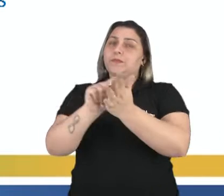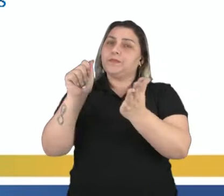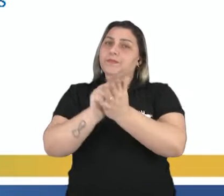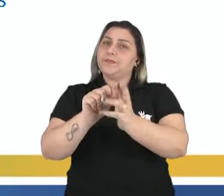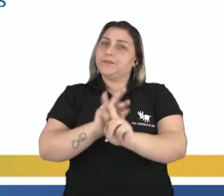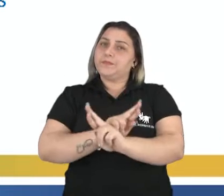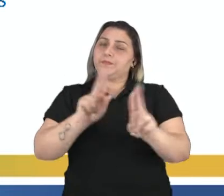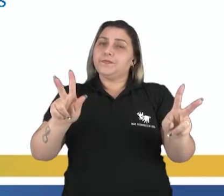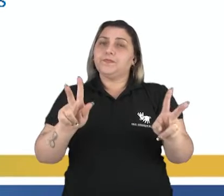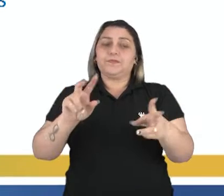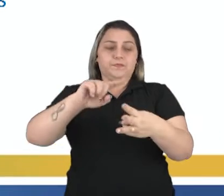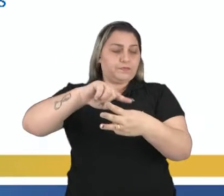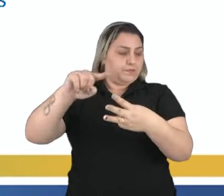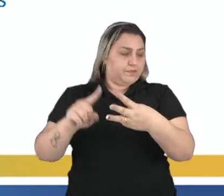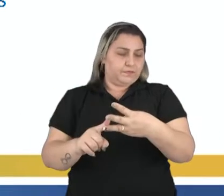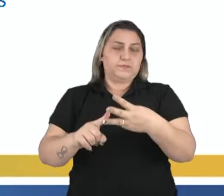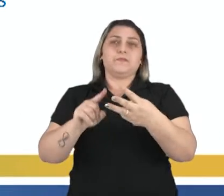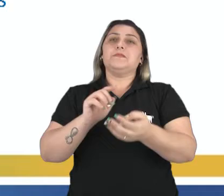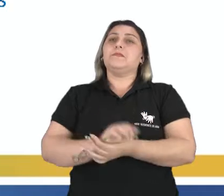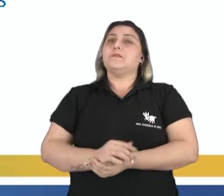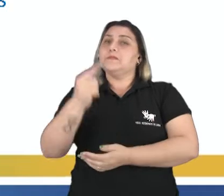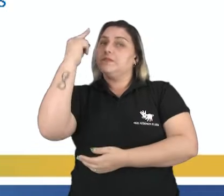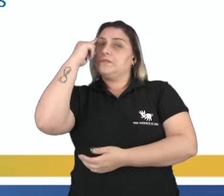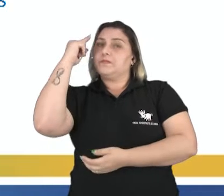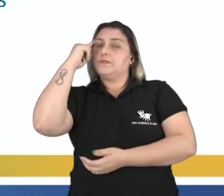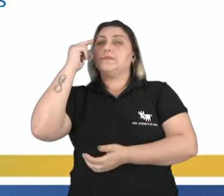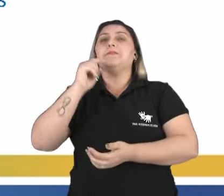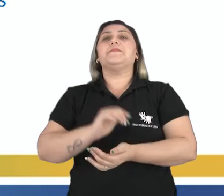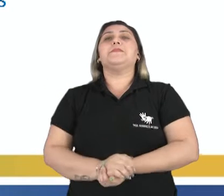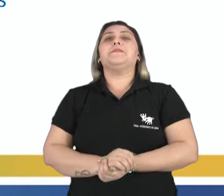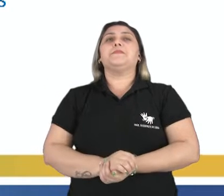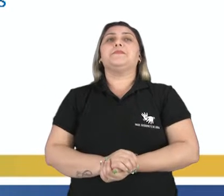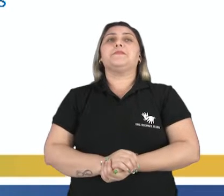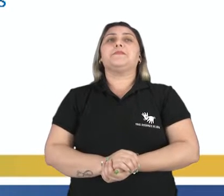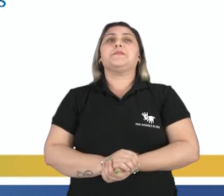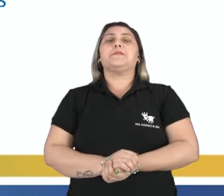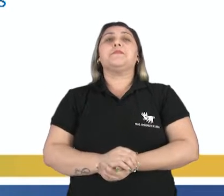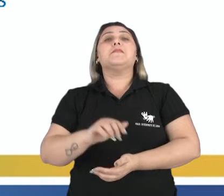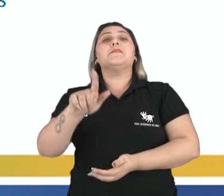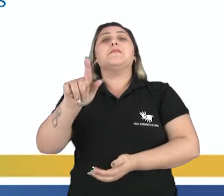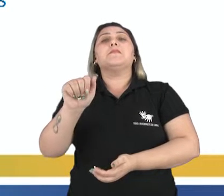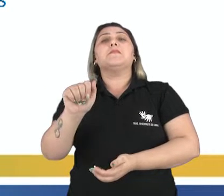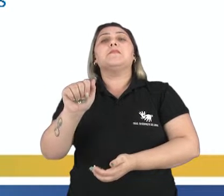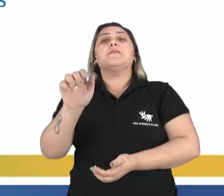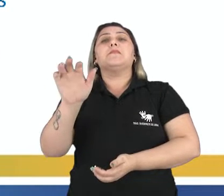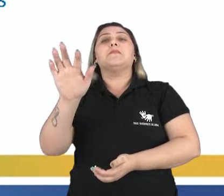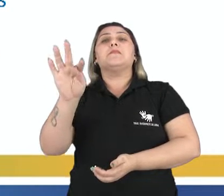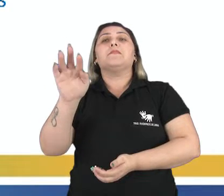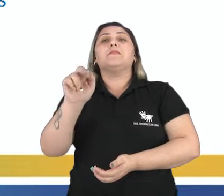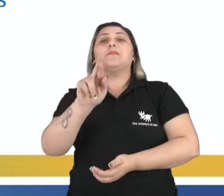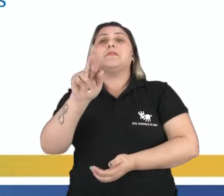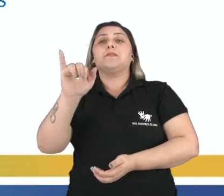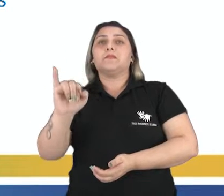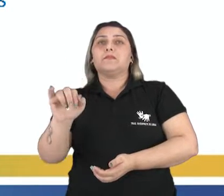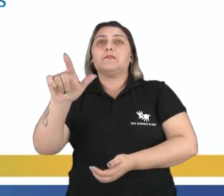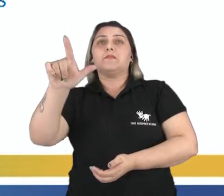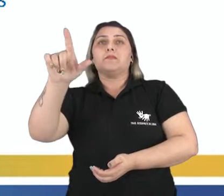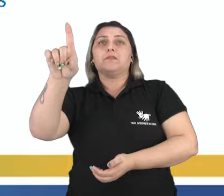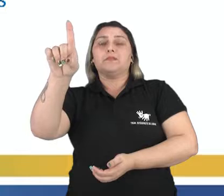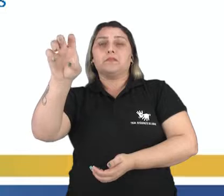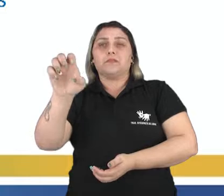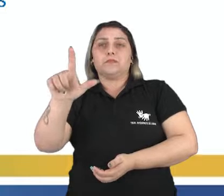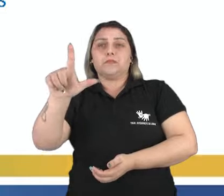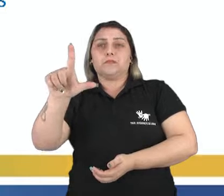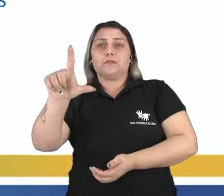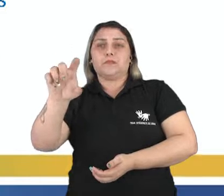as diferenças entre as 3 dimensões do pensamento. Ou seja, para Guattari e Deleuze, há um pensamento